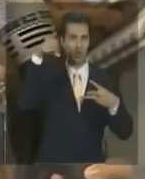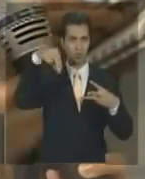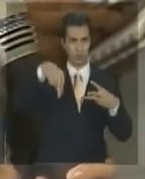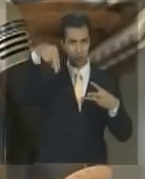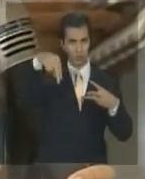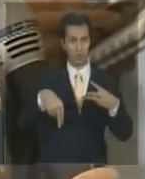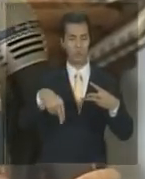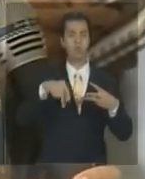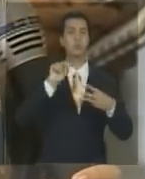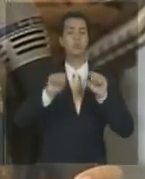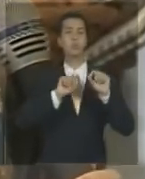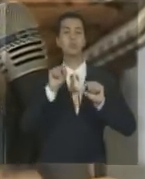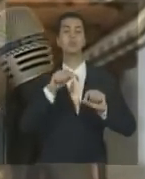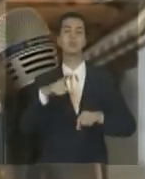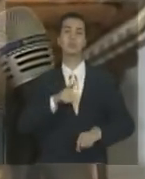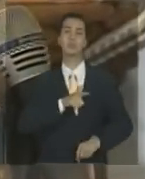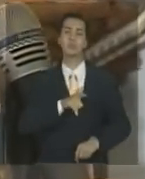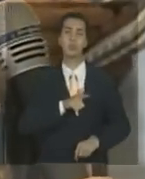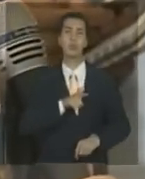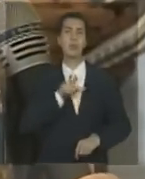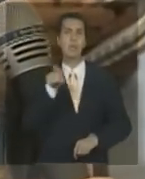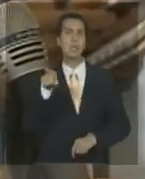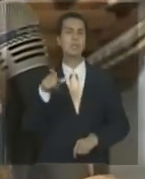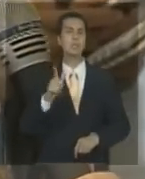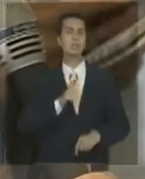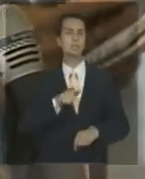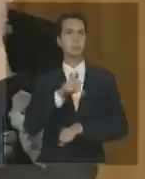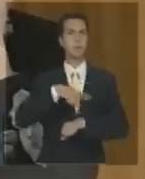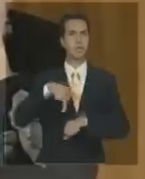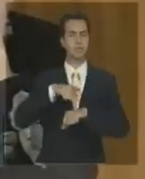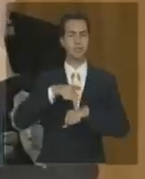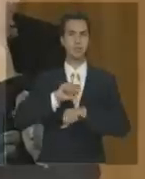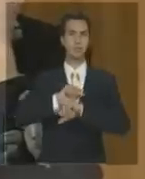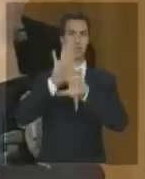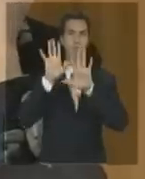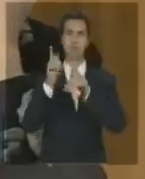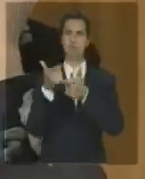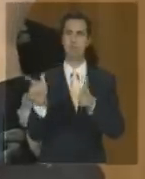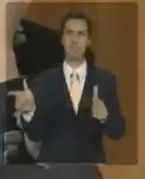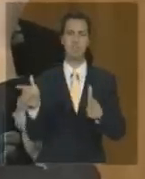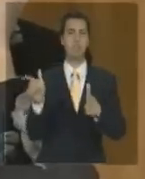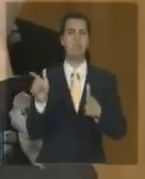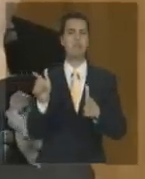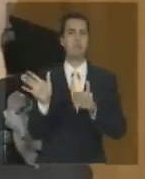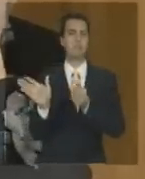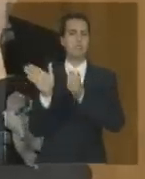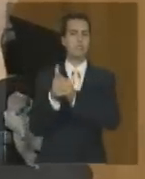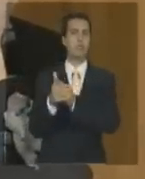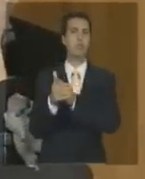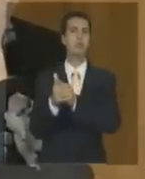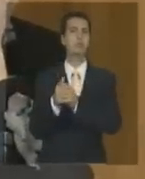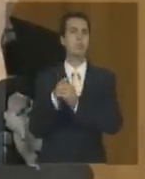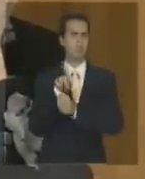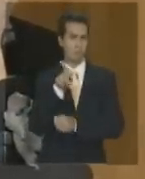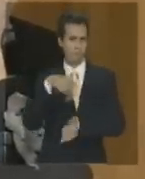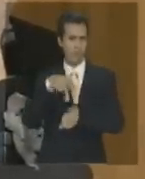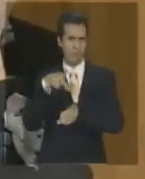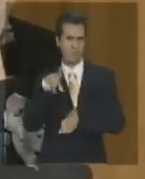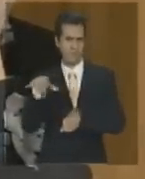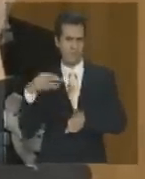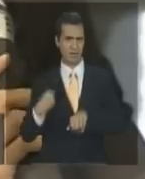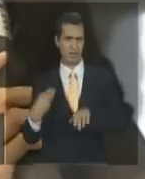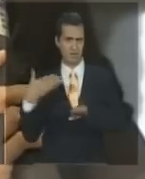enfim, também por causa da censura à imprensa, se esses países vão participar da conferência, e queria saber se o tema da censura à imprensa